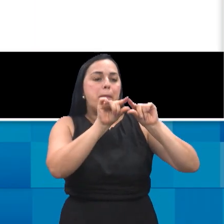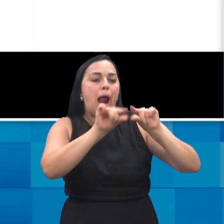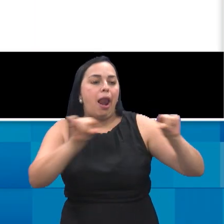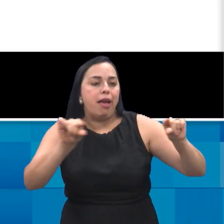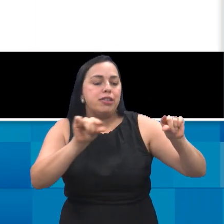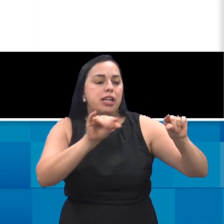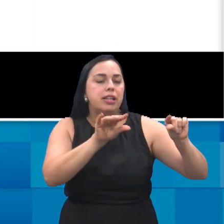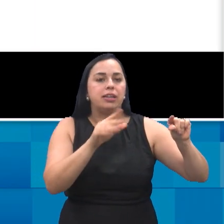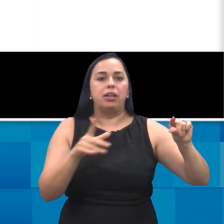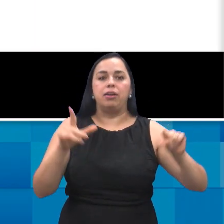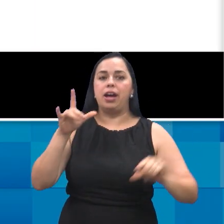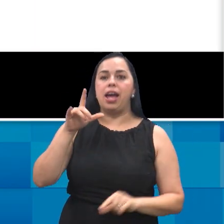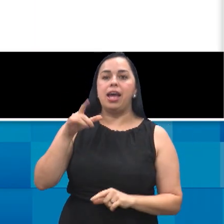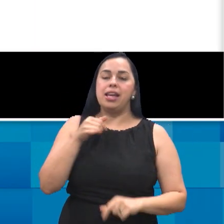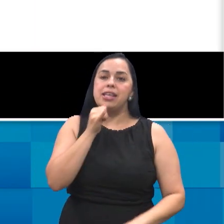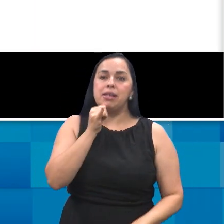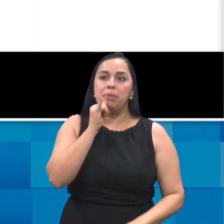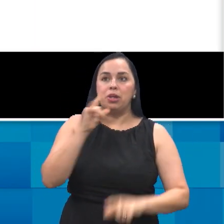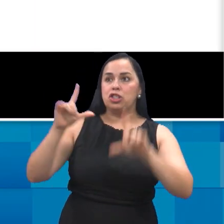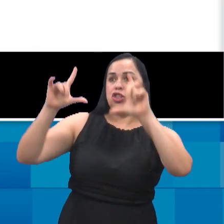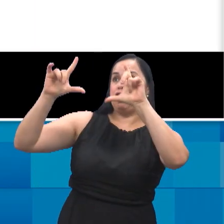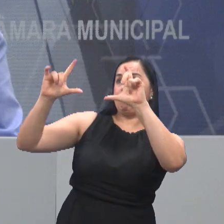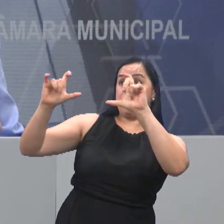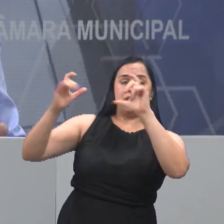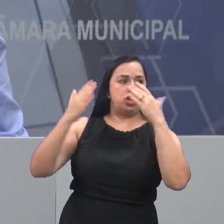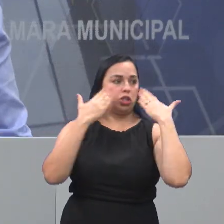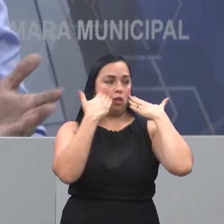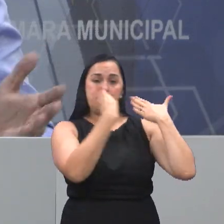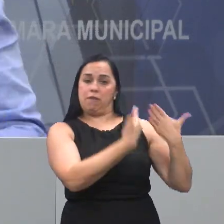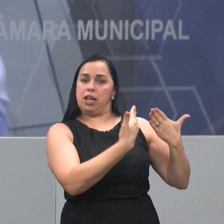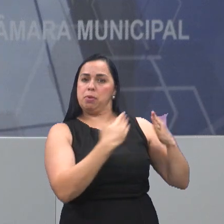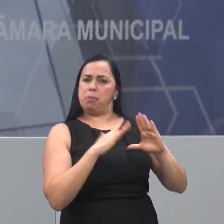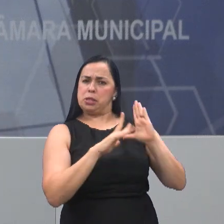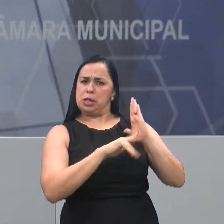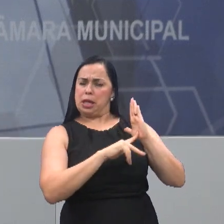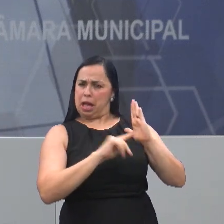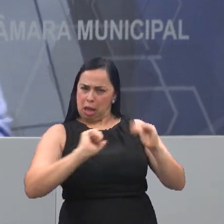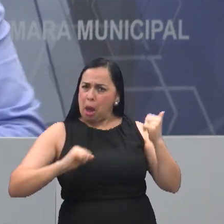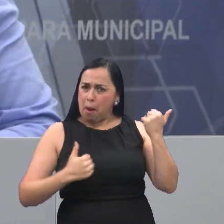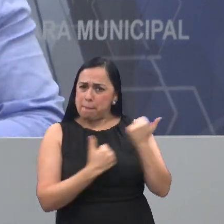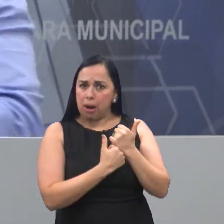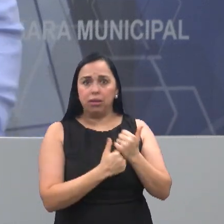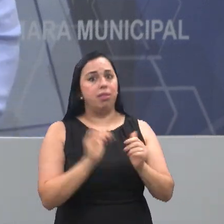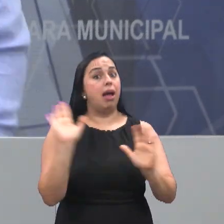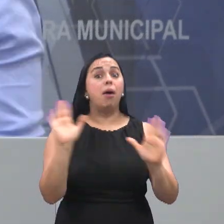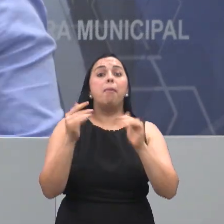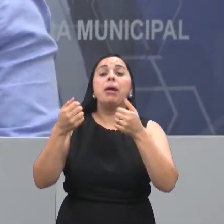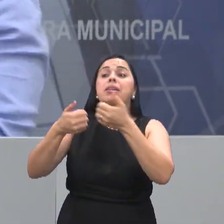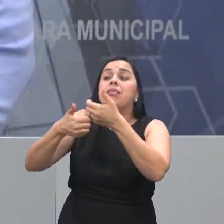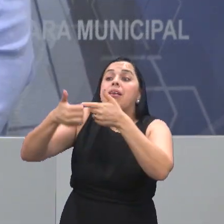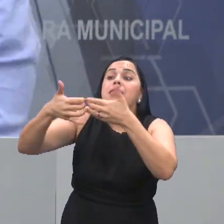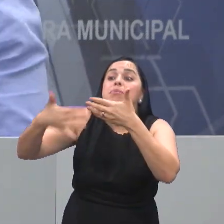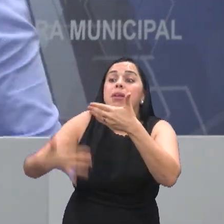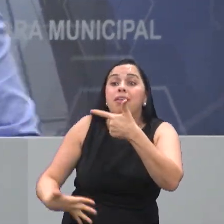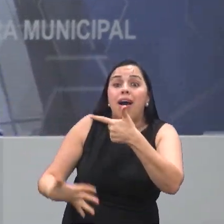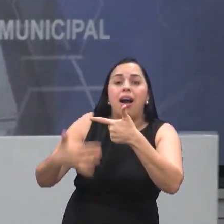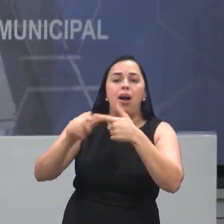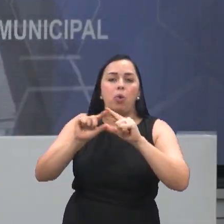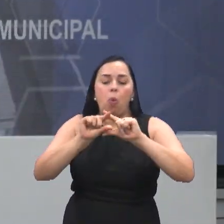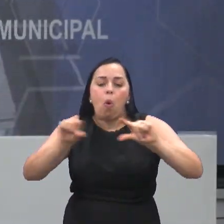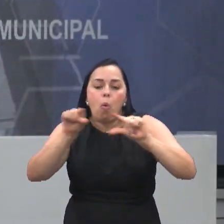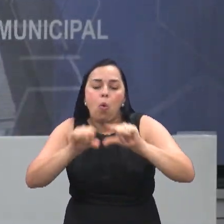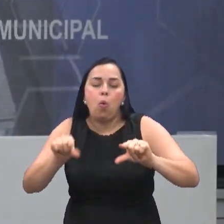uma foto na frente de um sindicato. Tomás apoia o sindicato. Não, tem que ver a legenda, o que eu estou falando, qual crítica eu